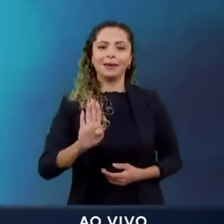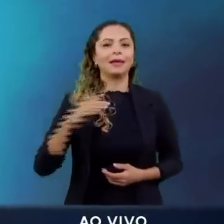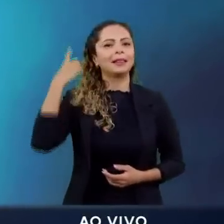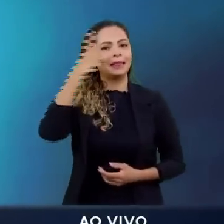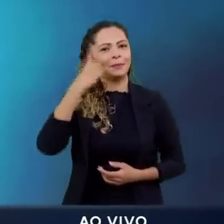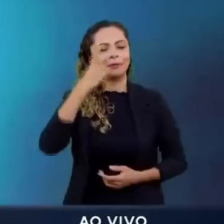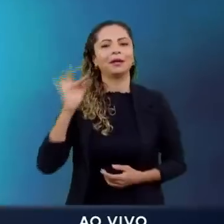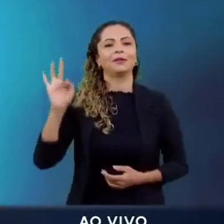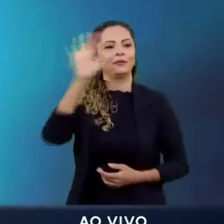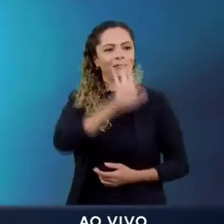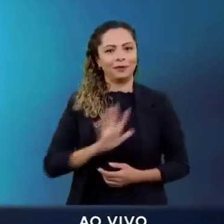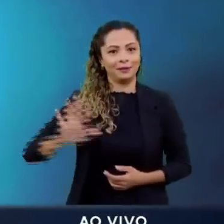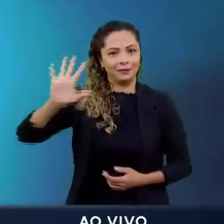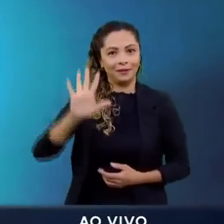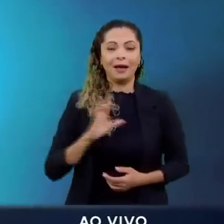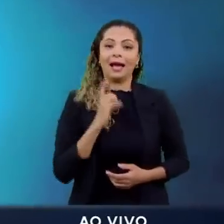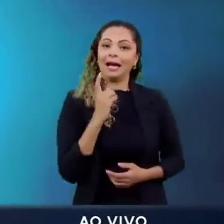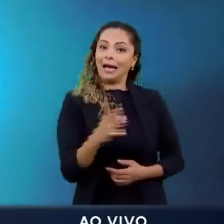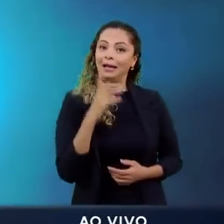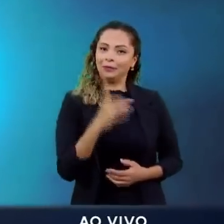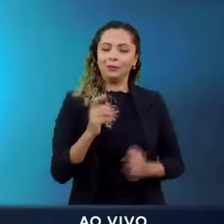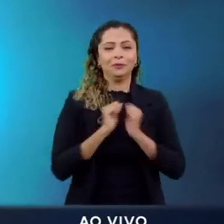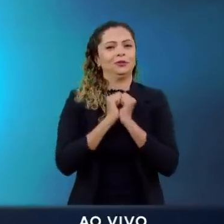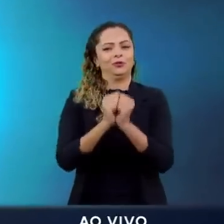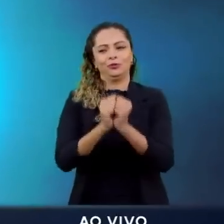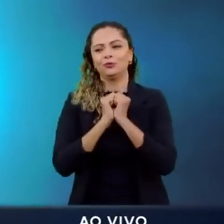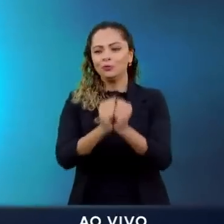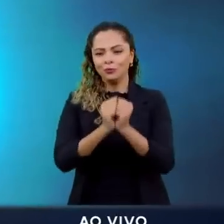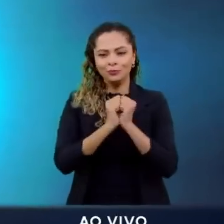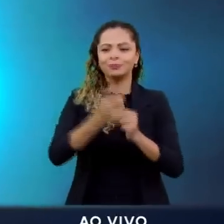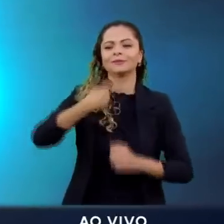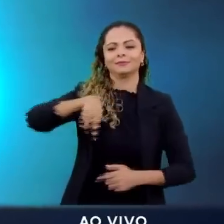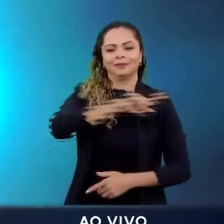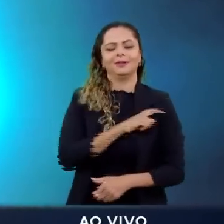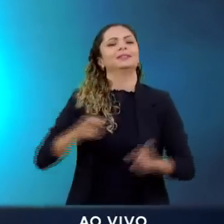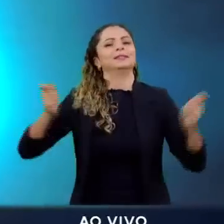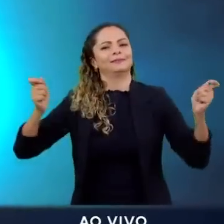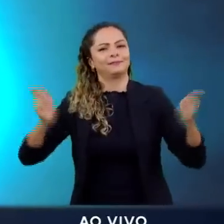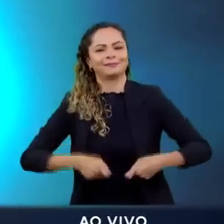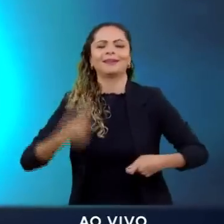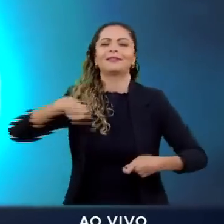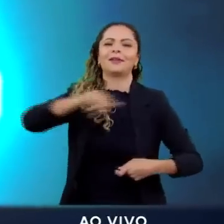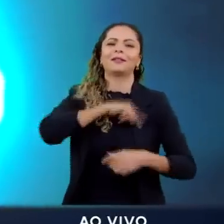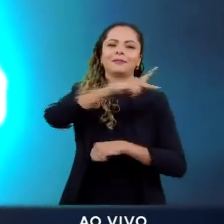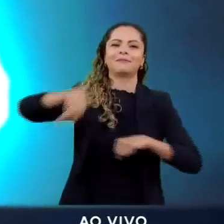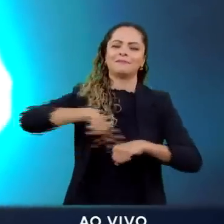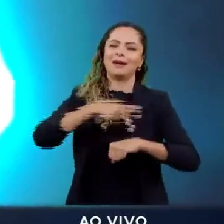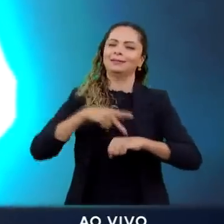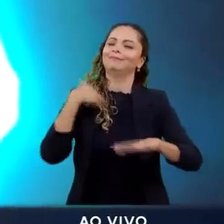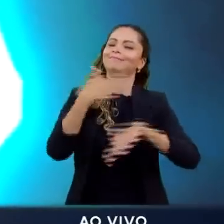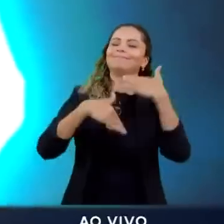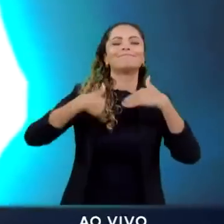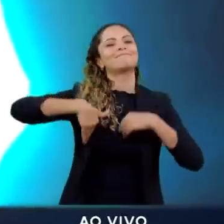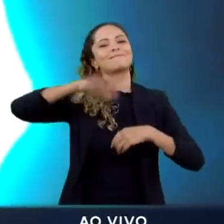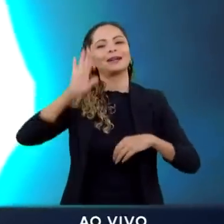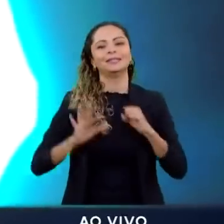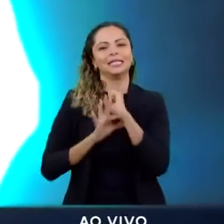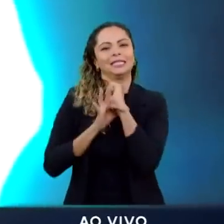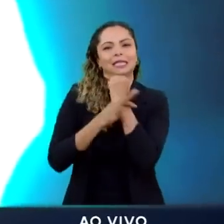14 juntos poderemos sim levar esse país a caminhos mais seguros longe dessa esquerda